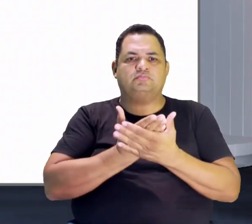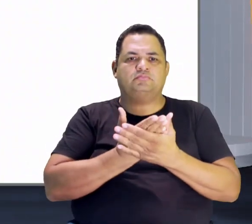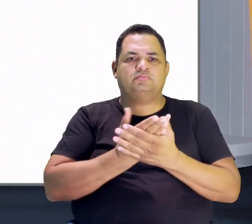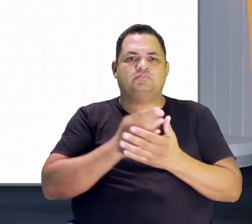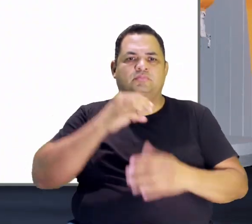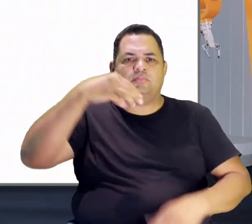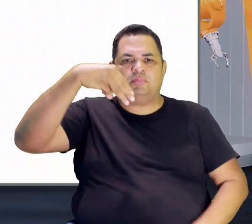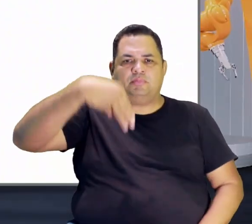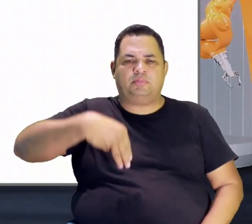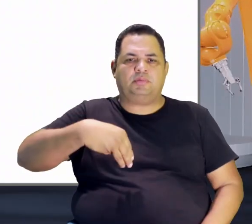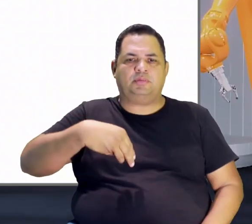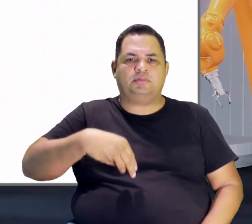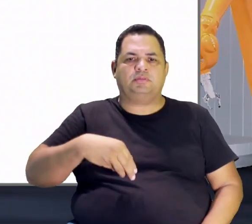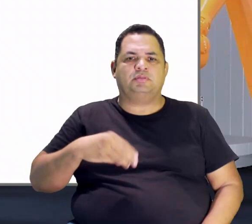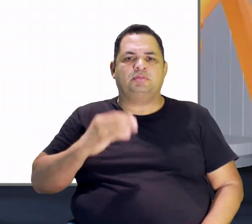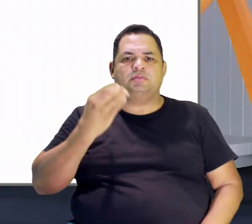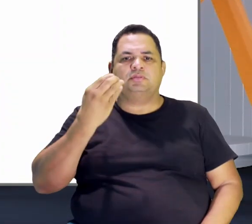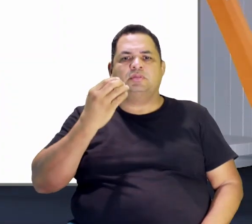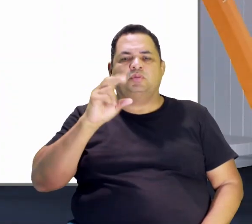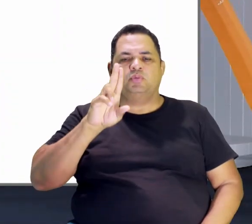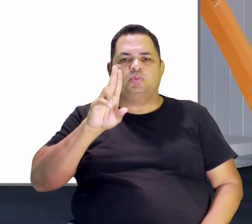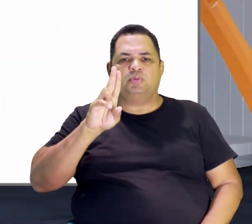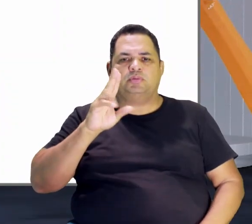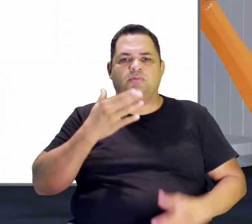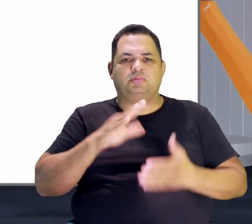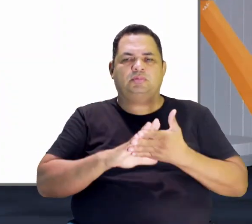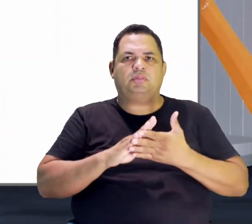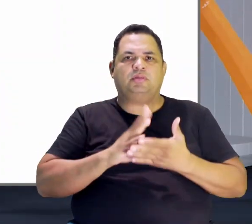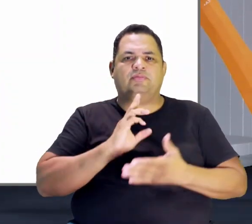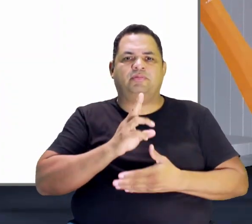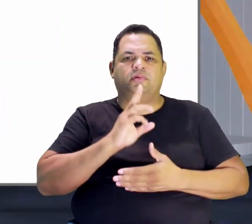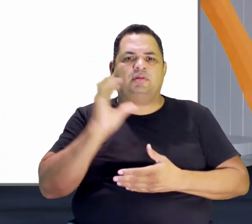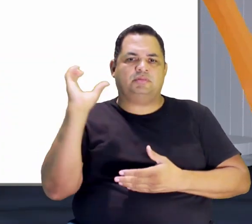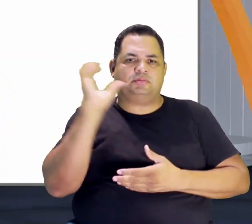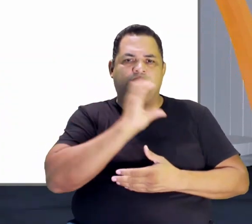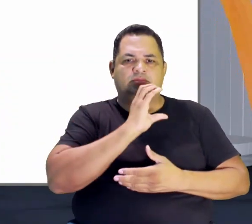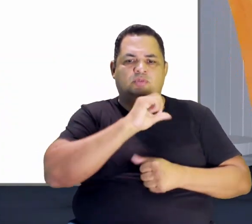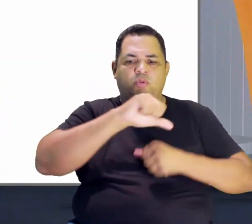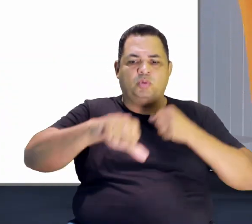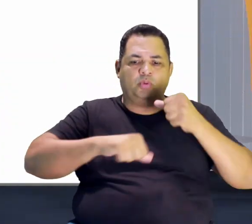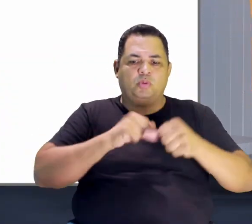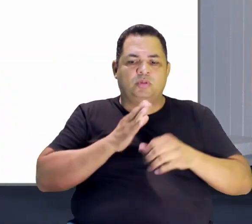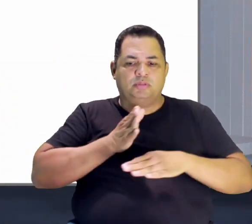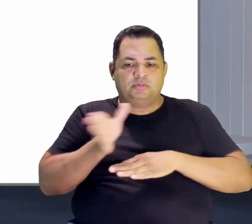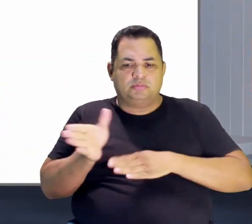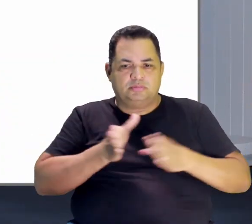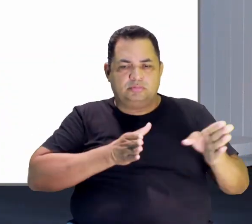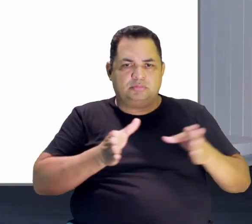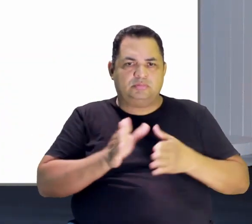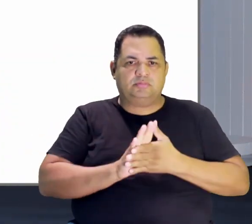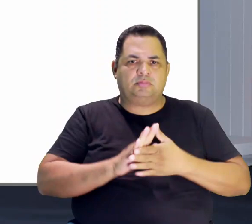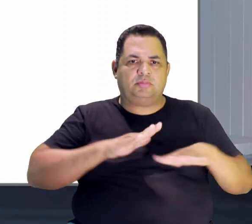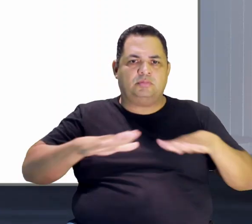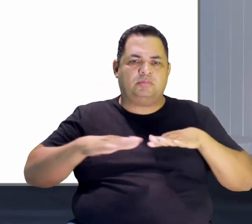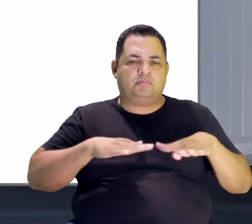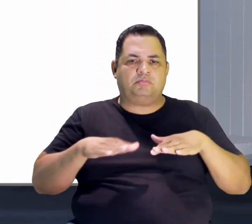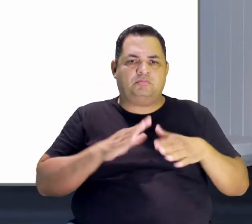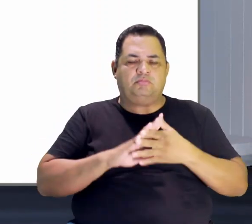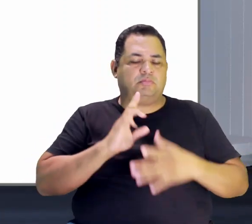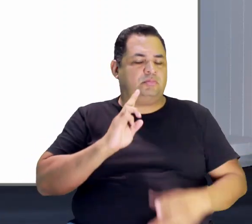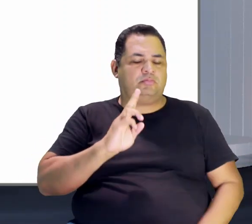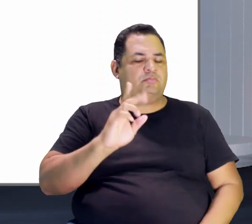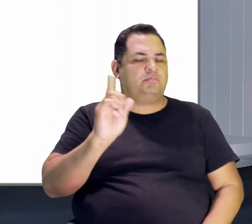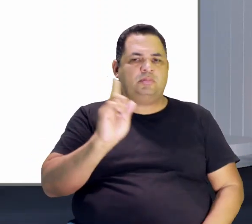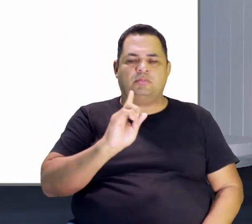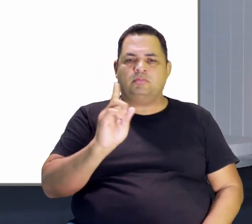uniforme, mesmo que a velocidade é constante em número, mas muda a direção. Então, o movimento não é